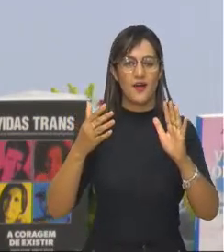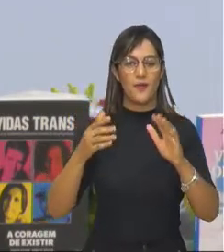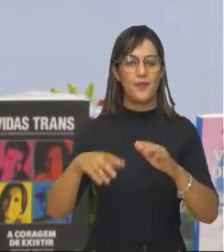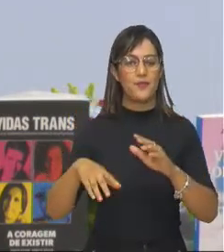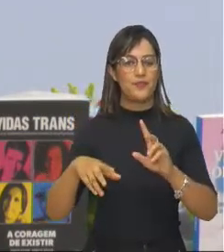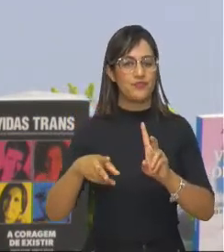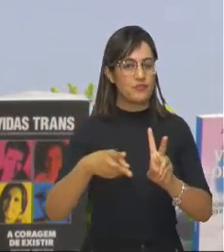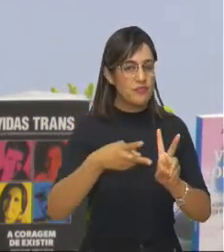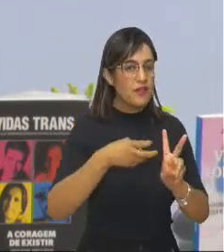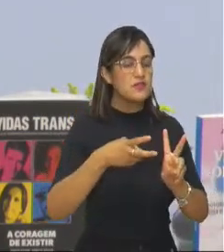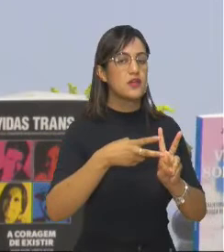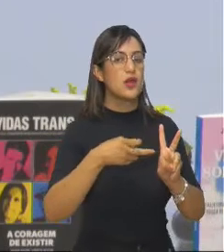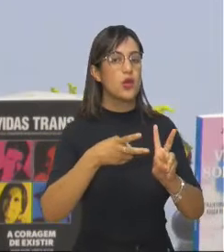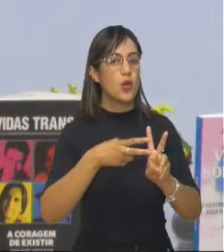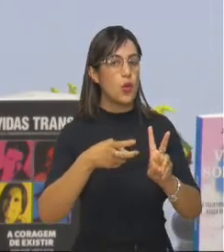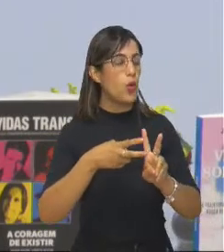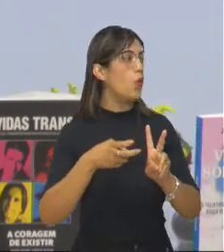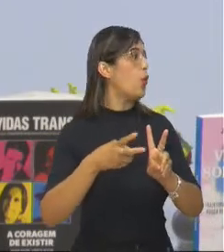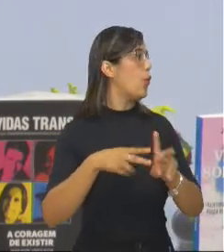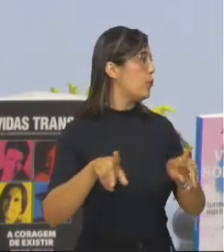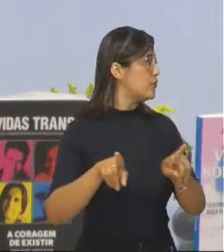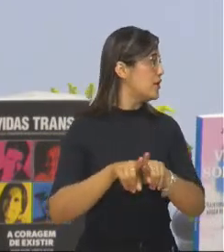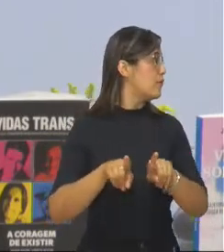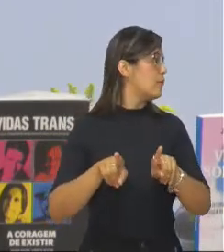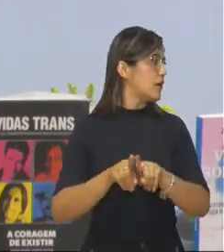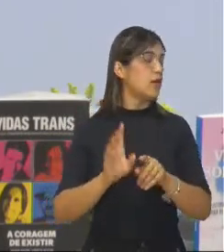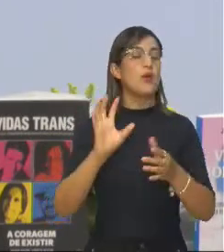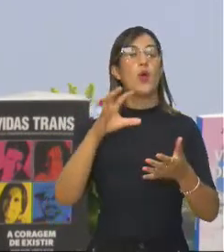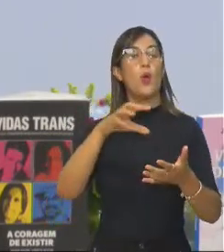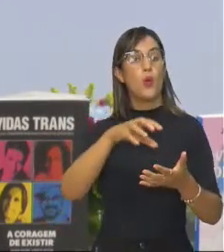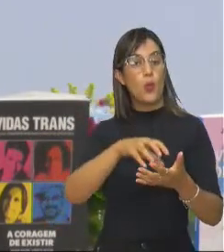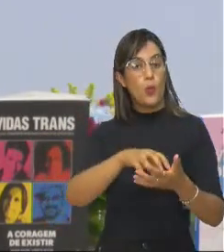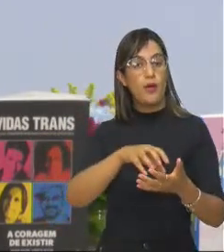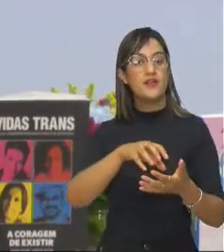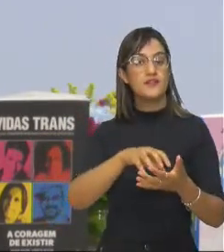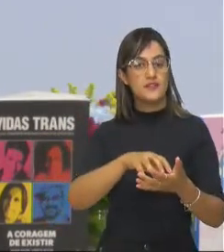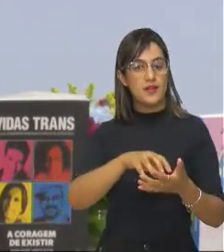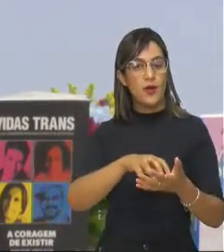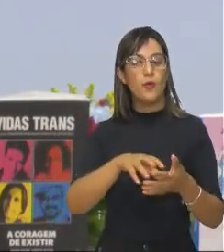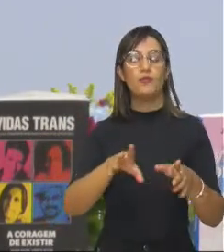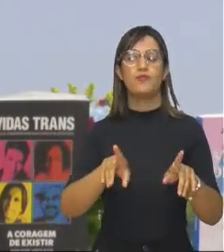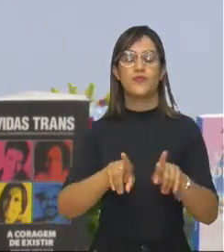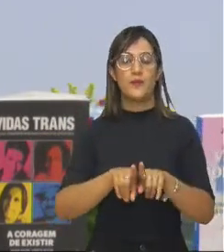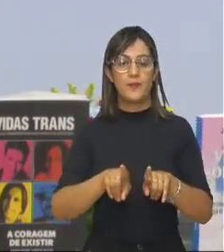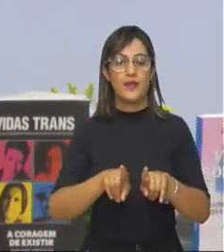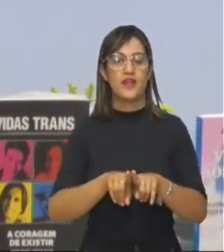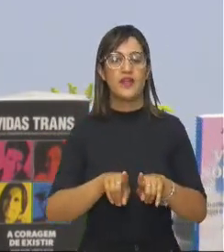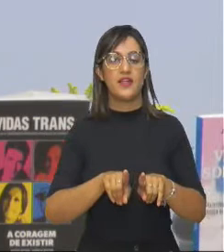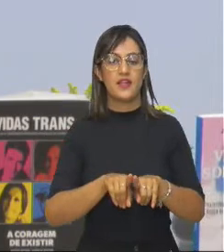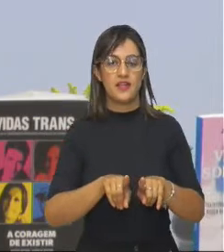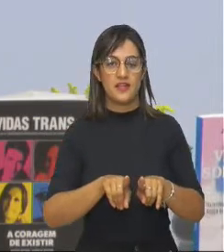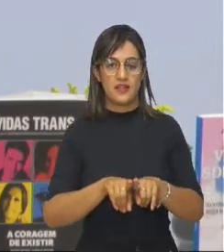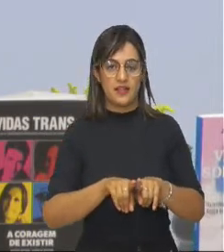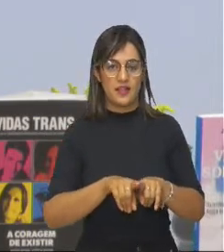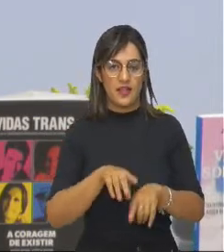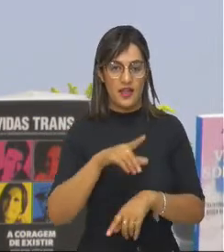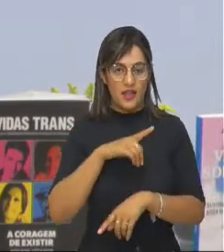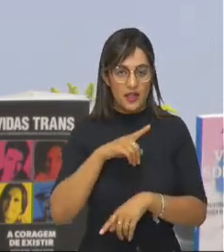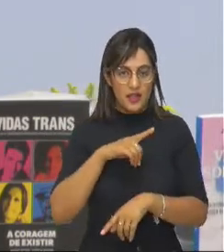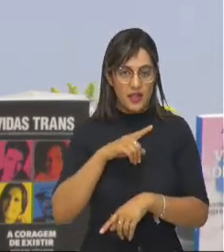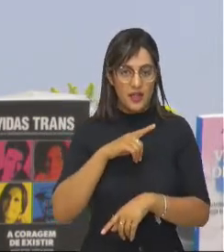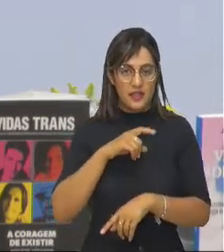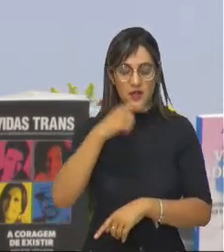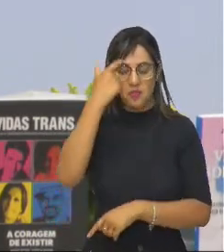nosso aquilombamento. Quilombo sempre ocupação. E aqui foi uma ocupação, né, Ivani? Temos aqui uma vice-presidenta